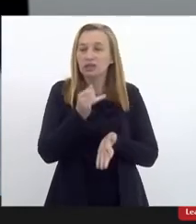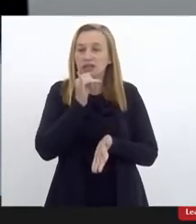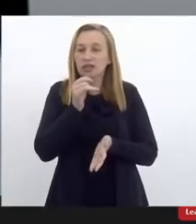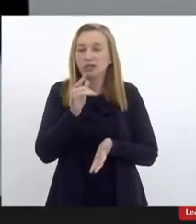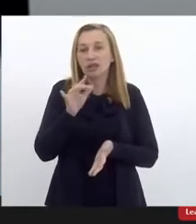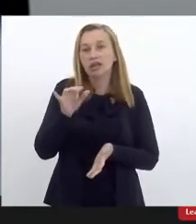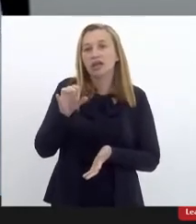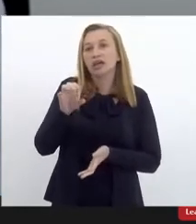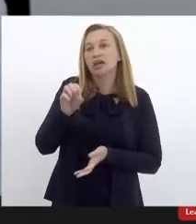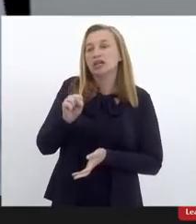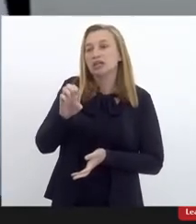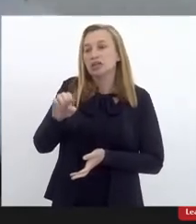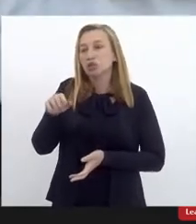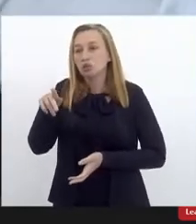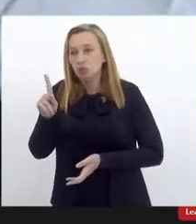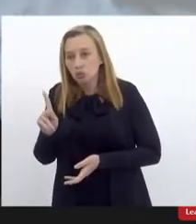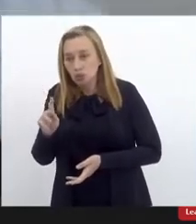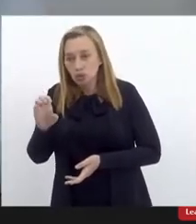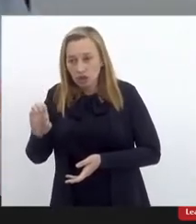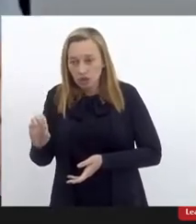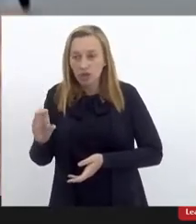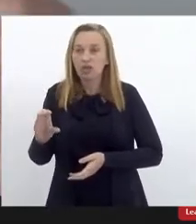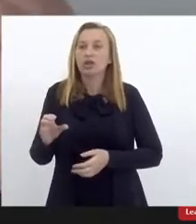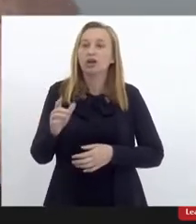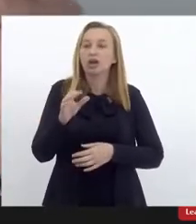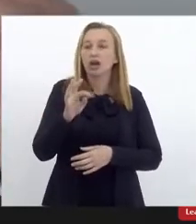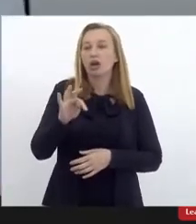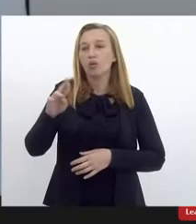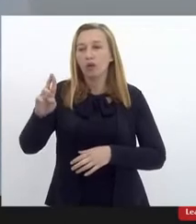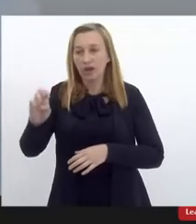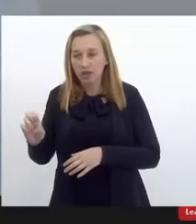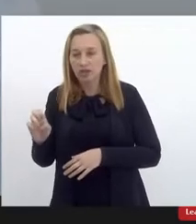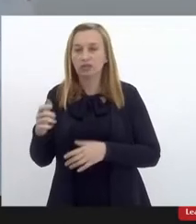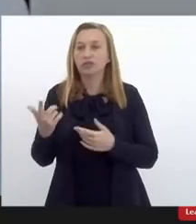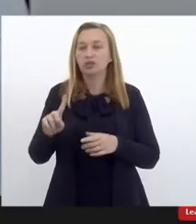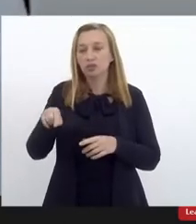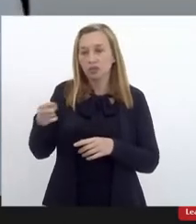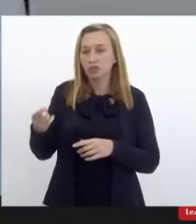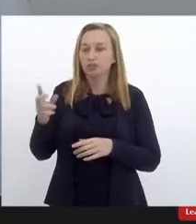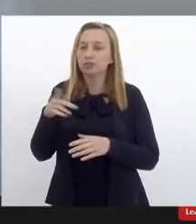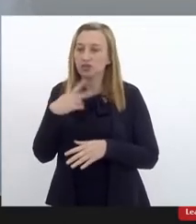SEDUC, do que fizeram a UERJ, vai fazer agora a UENF, como eu relatei.